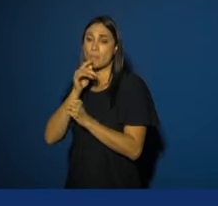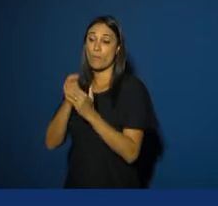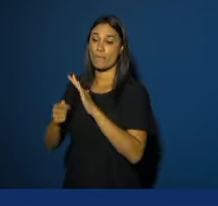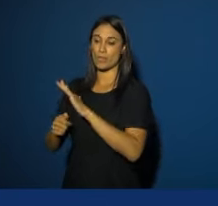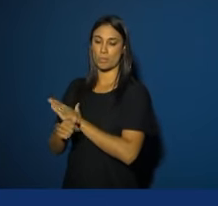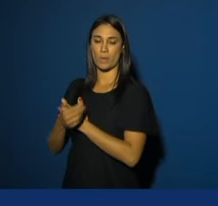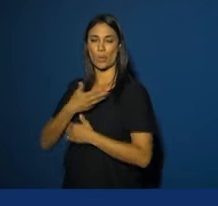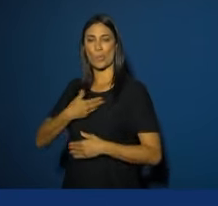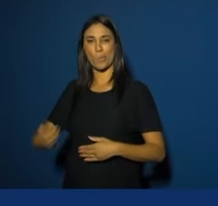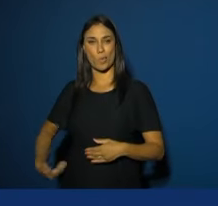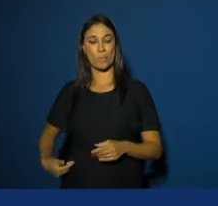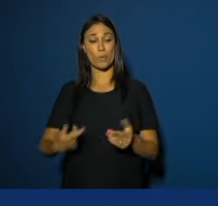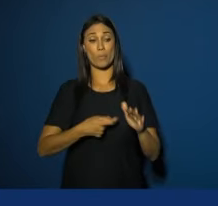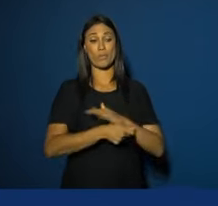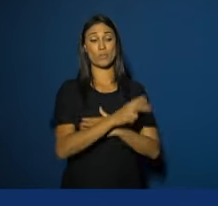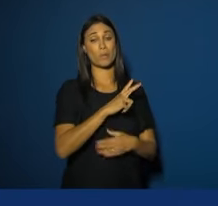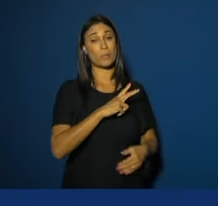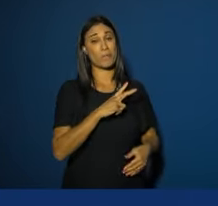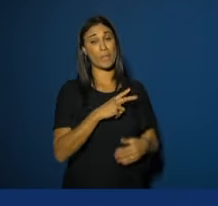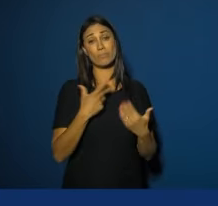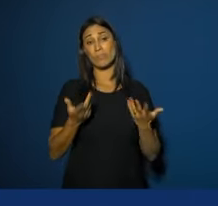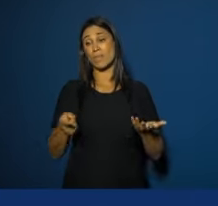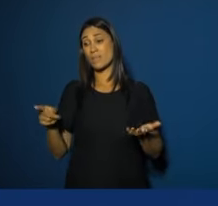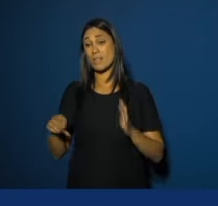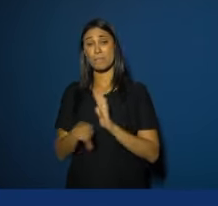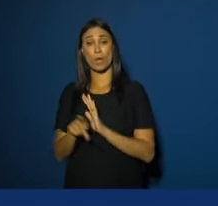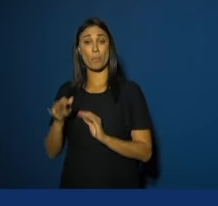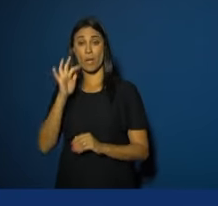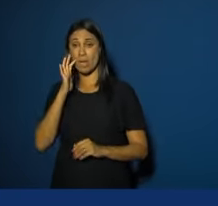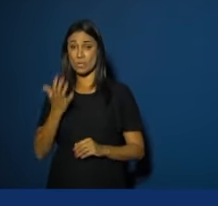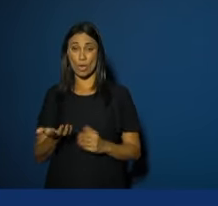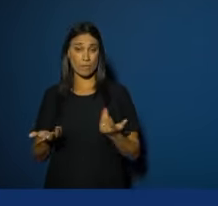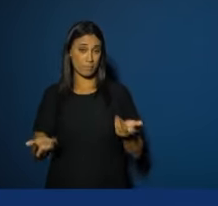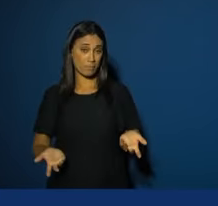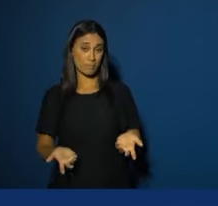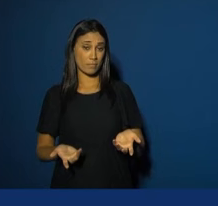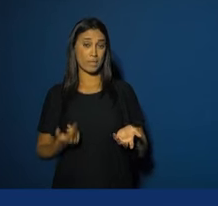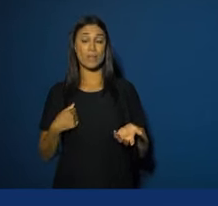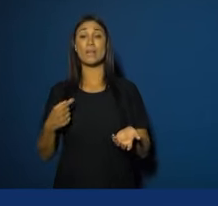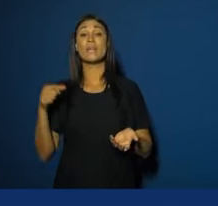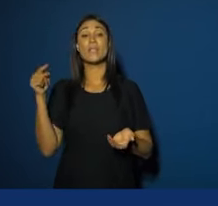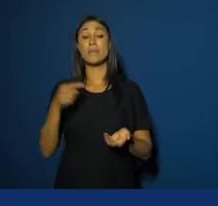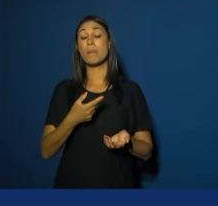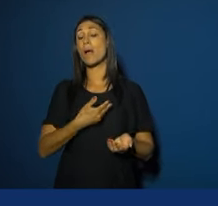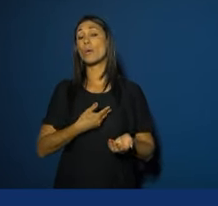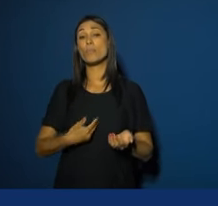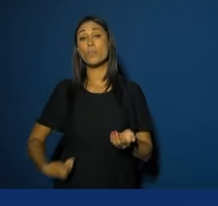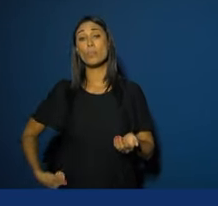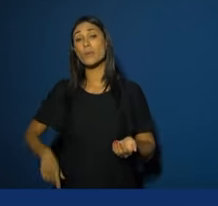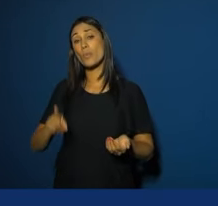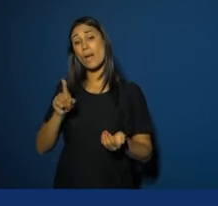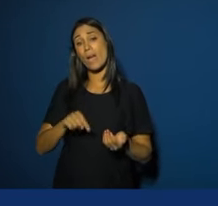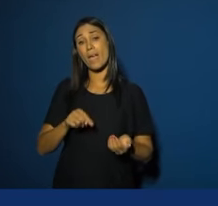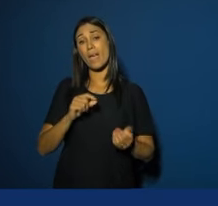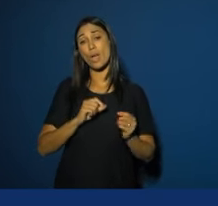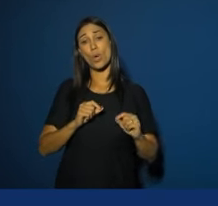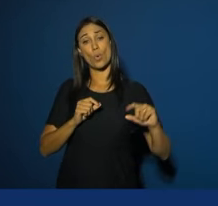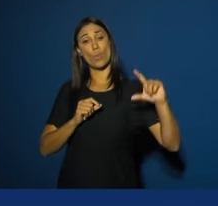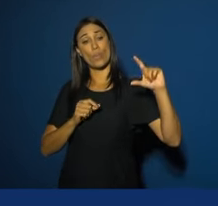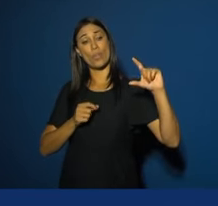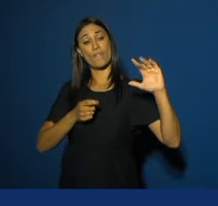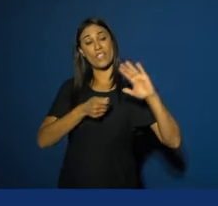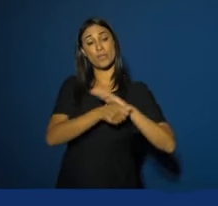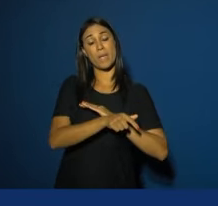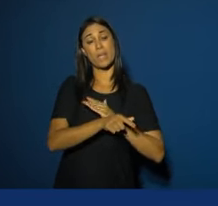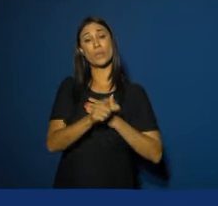investimento público para a lógica do investimento privado onde ele próprio dá a solução e para o privado e para o público o problema é o tamanho do investimento